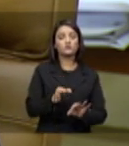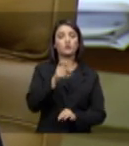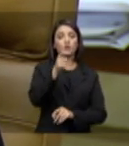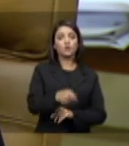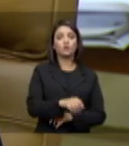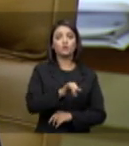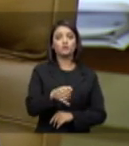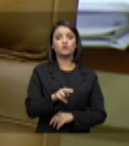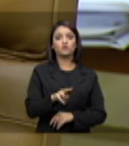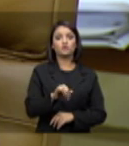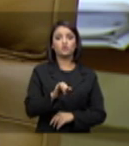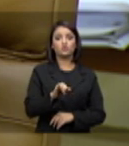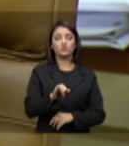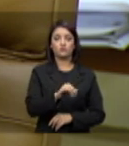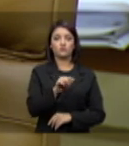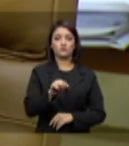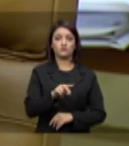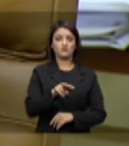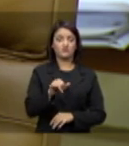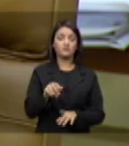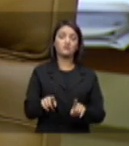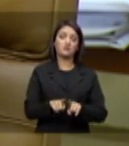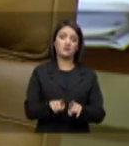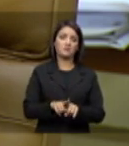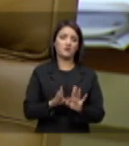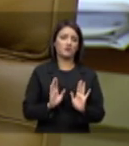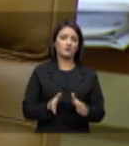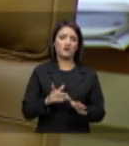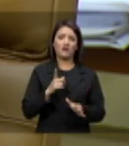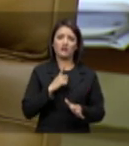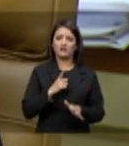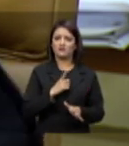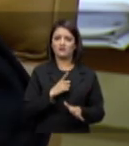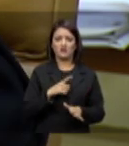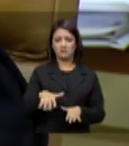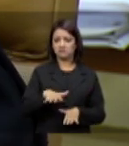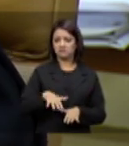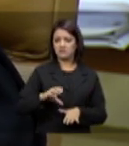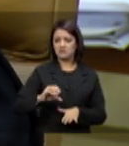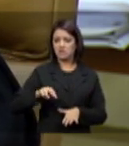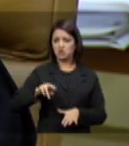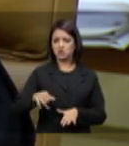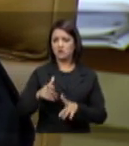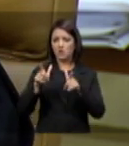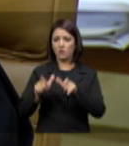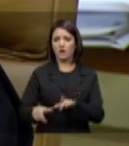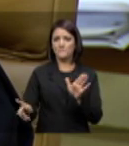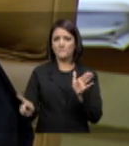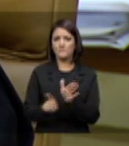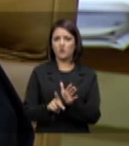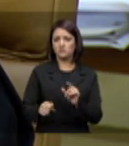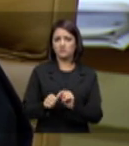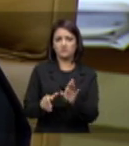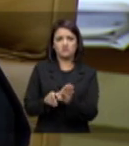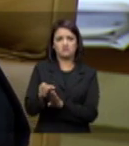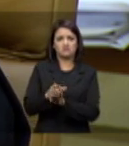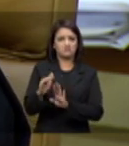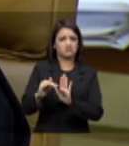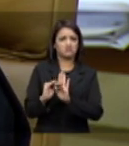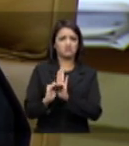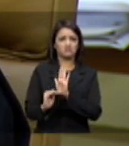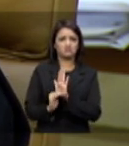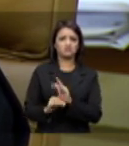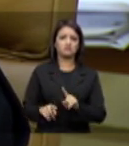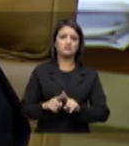por isso mesmo acho que haja ouvir até o tratamento no espaço próprio mas de toda a sorte nada impediria que